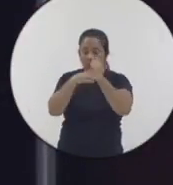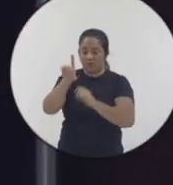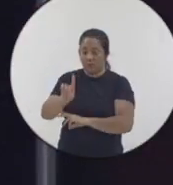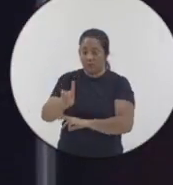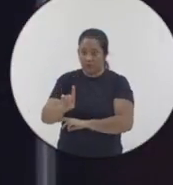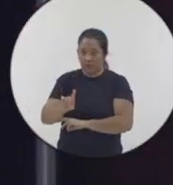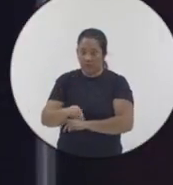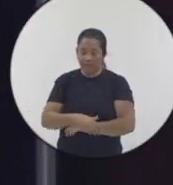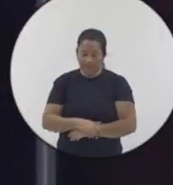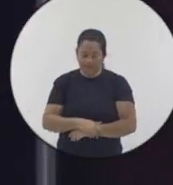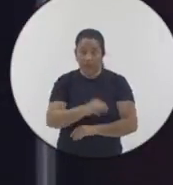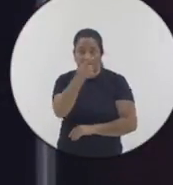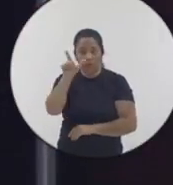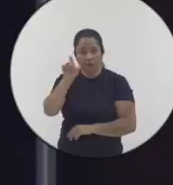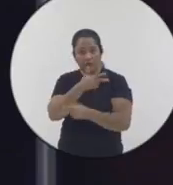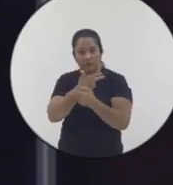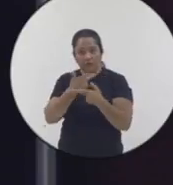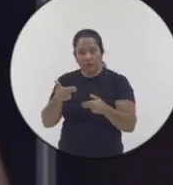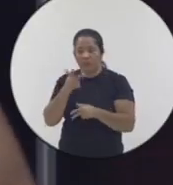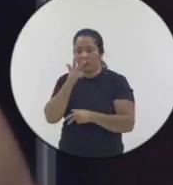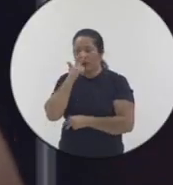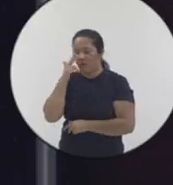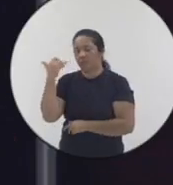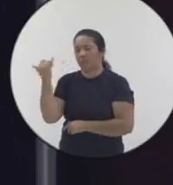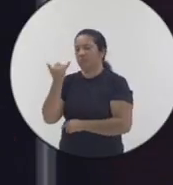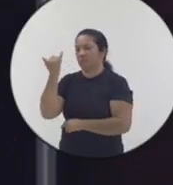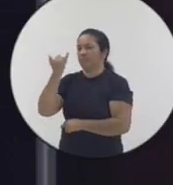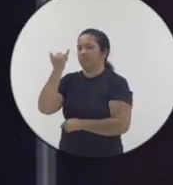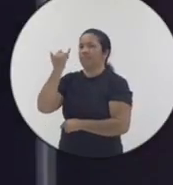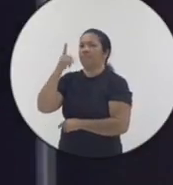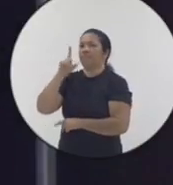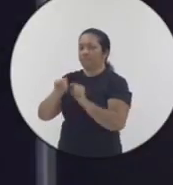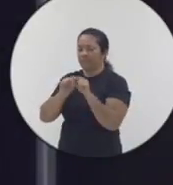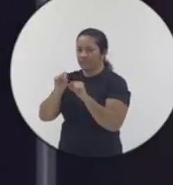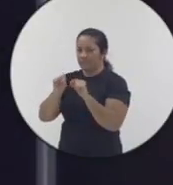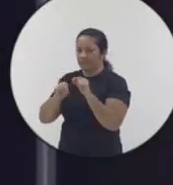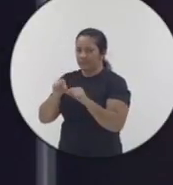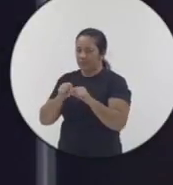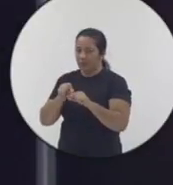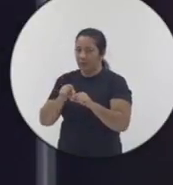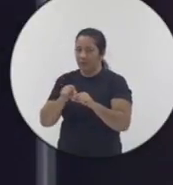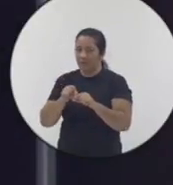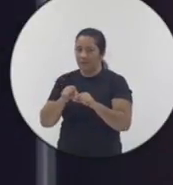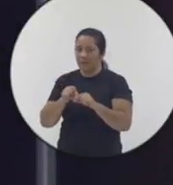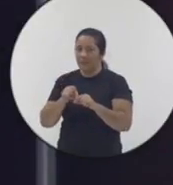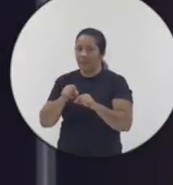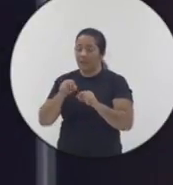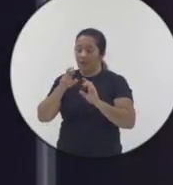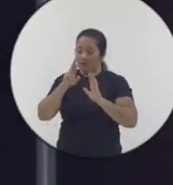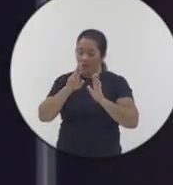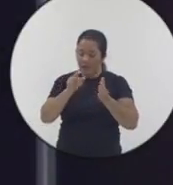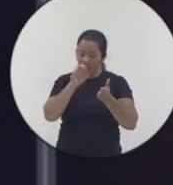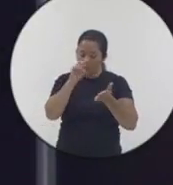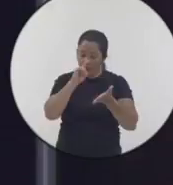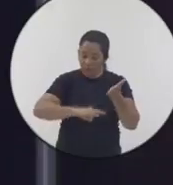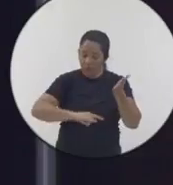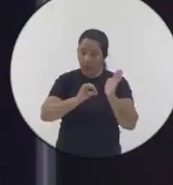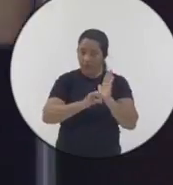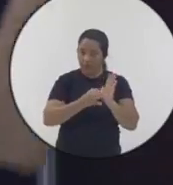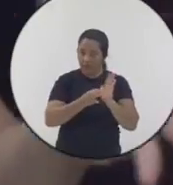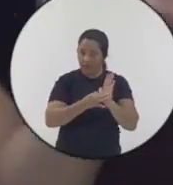apontamento que eu acho muito importante é a importância da resolução e a importância,